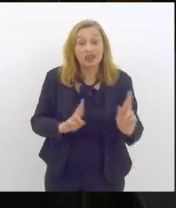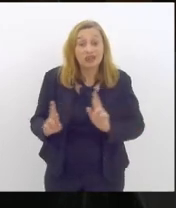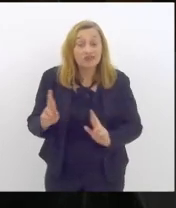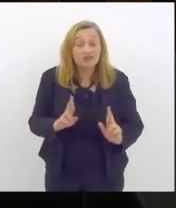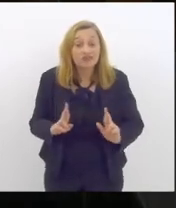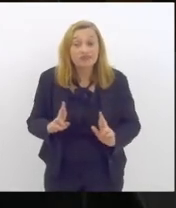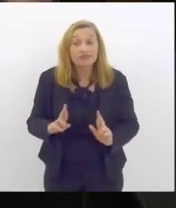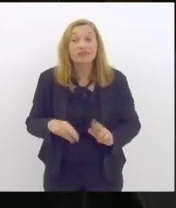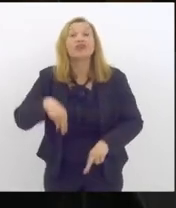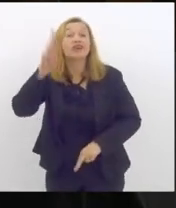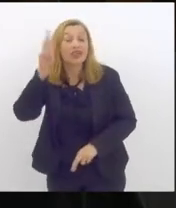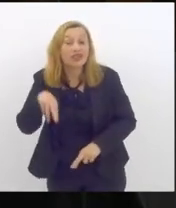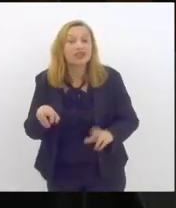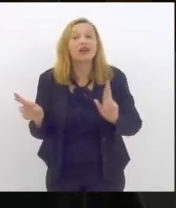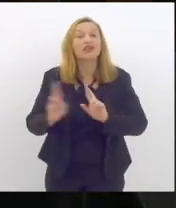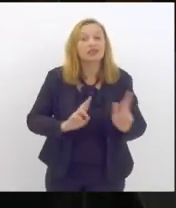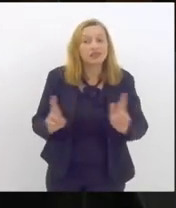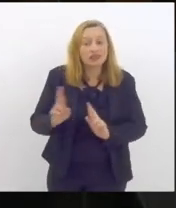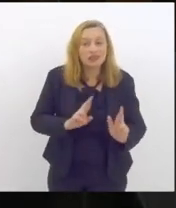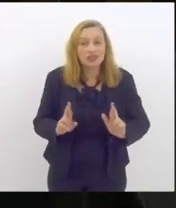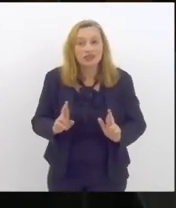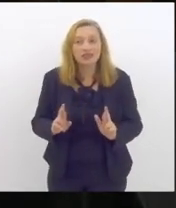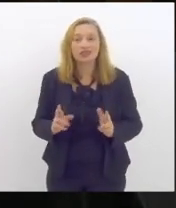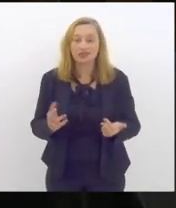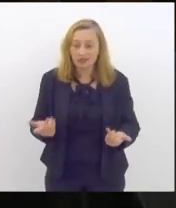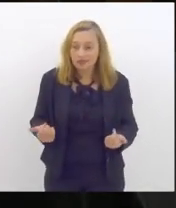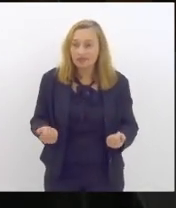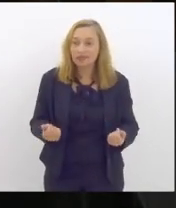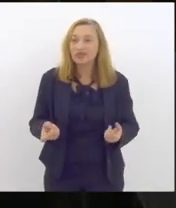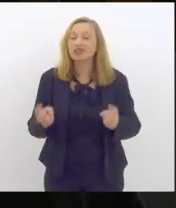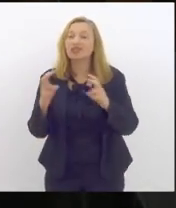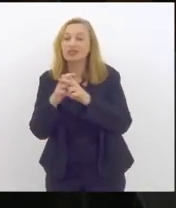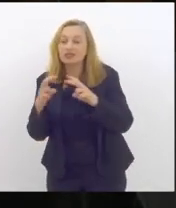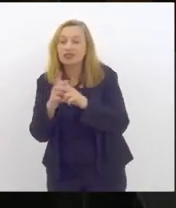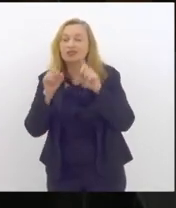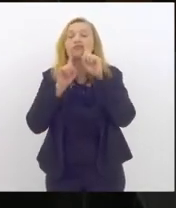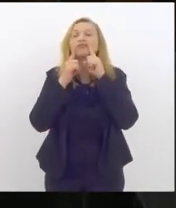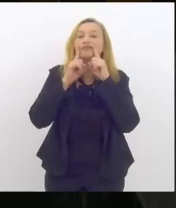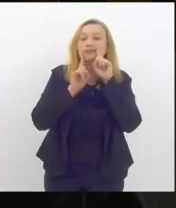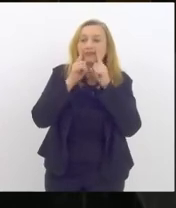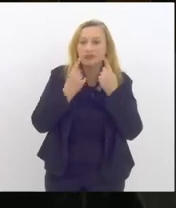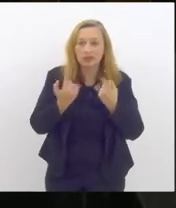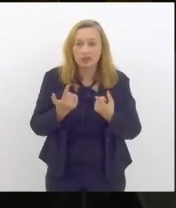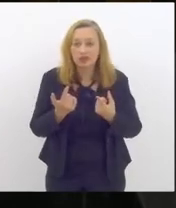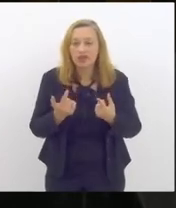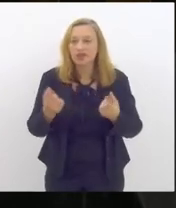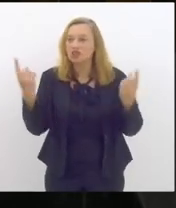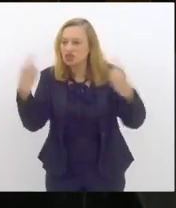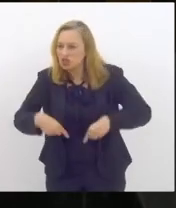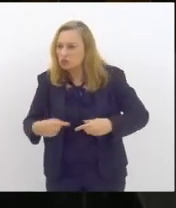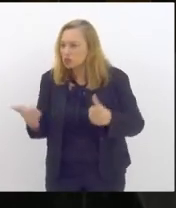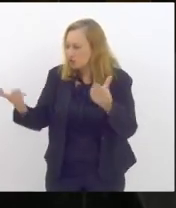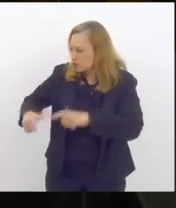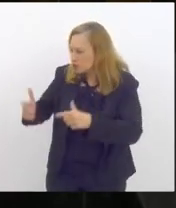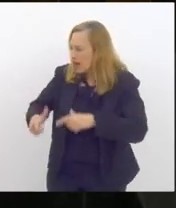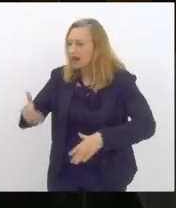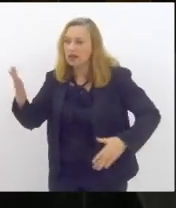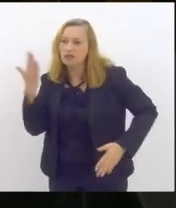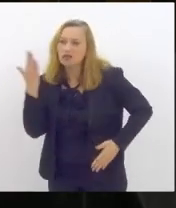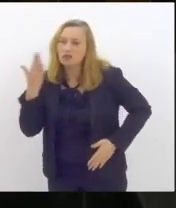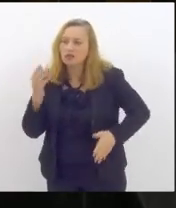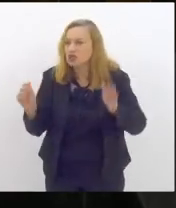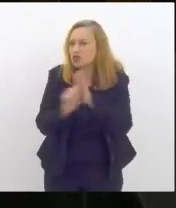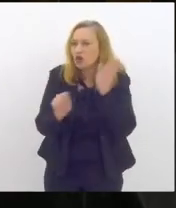quem está relacionado a esses ataques em Maricá por disputa de território pelo tráfico de